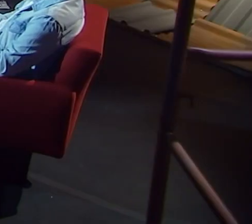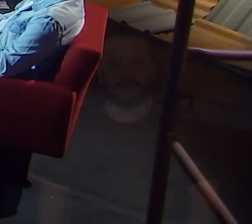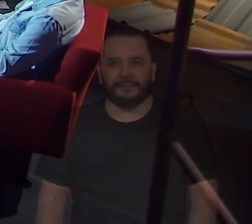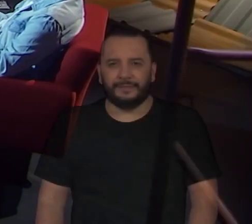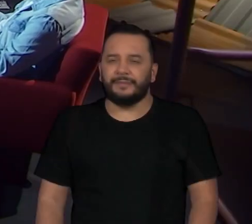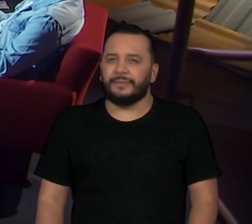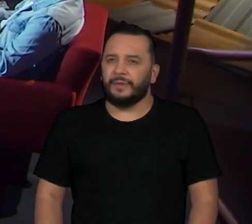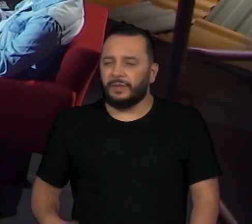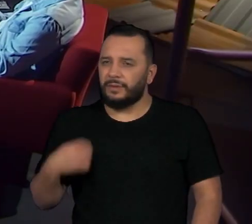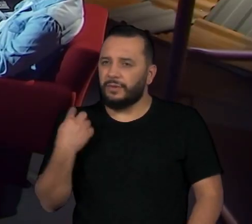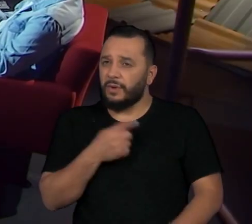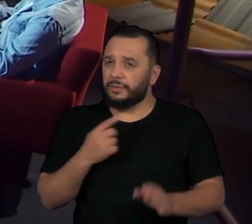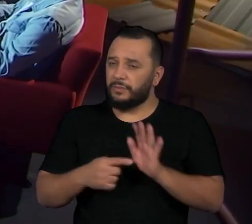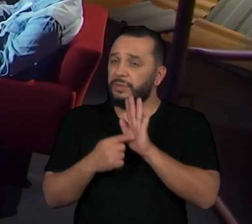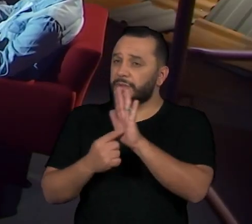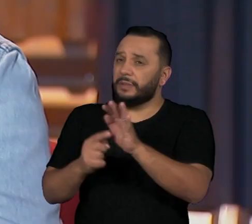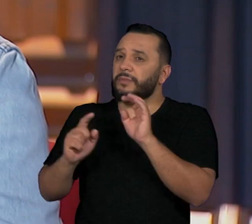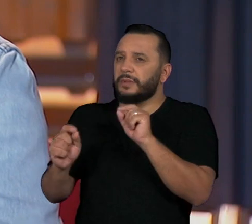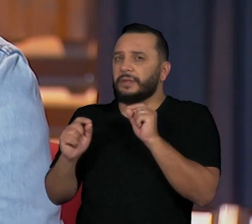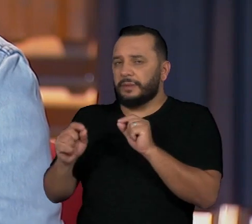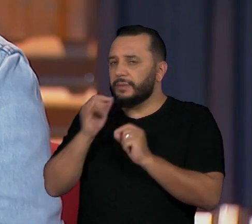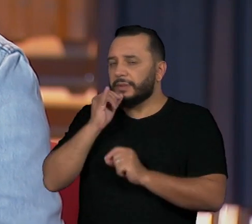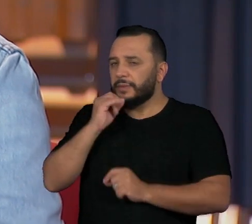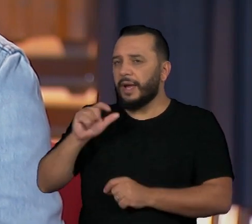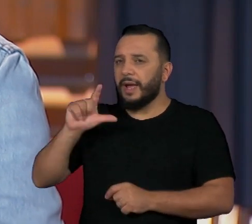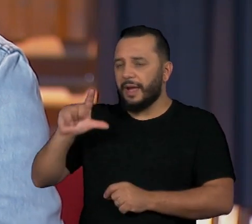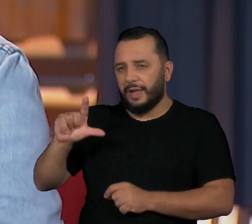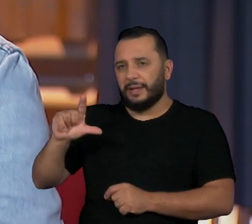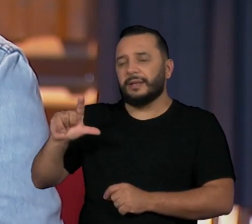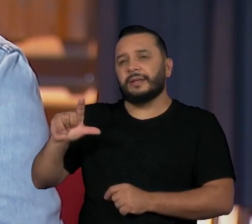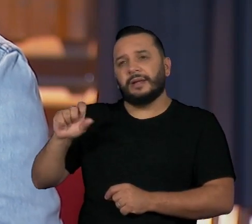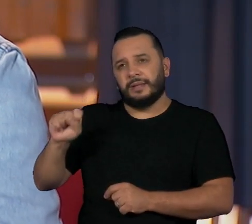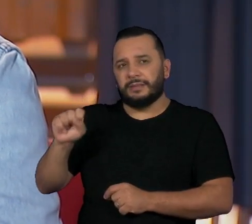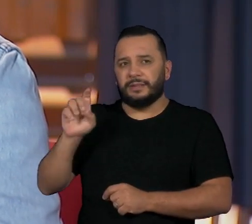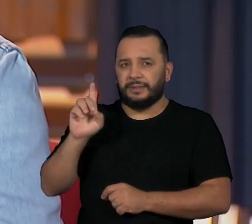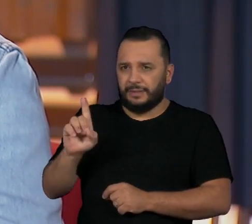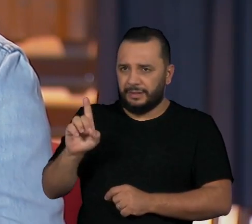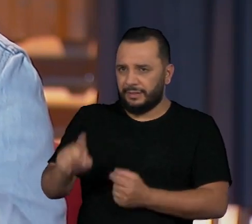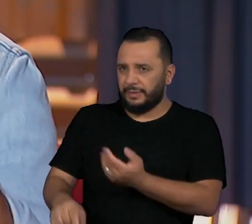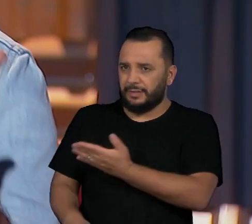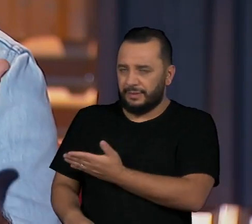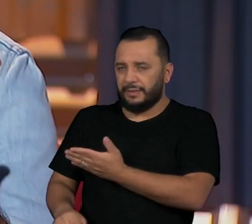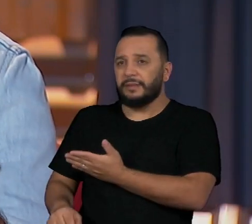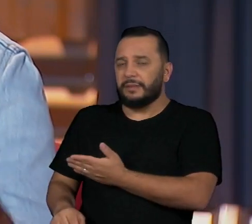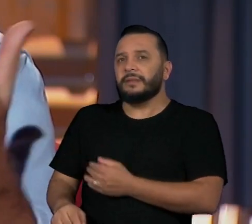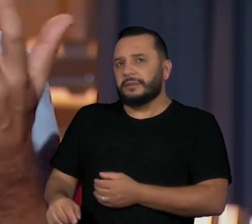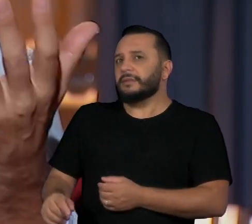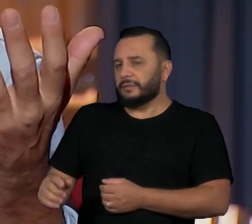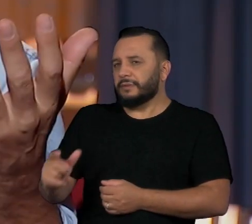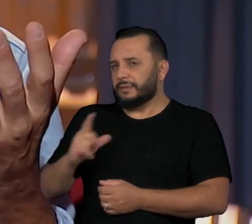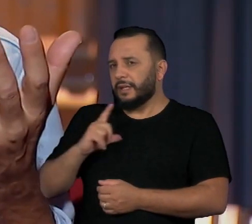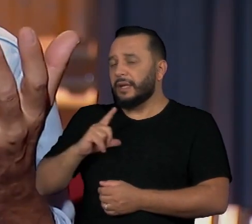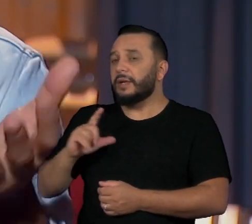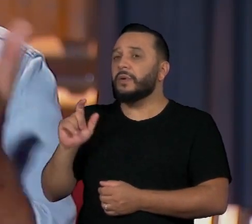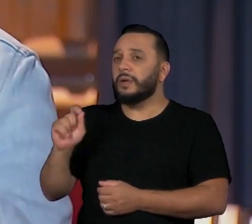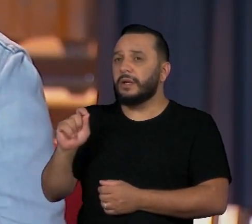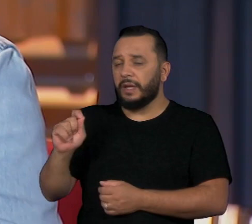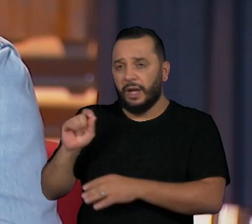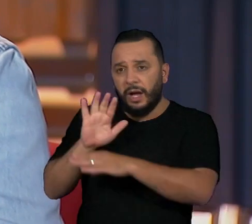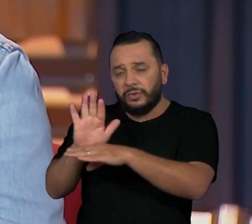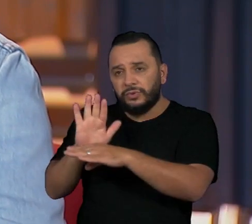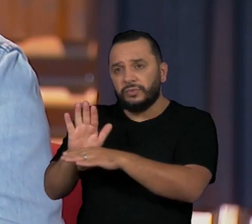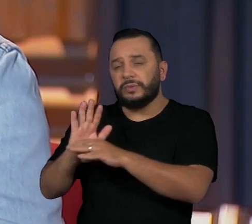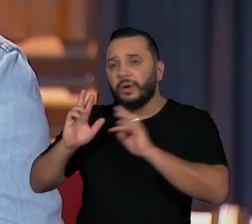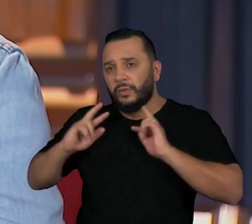Mostrando que substâncias psicodélicas, por exemplo, o LSD, produzem um grande ganho cognitivo, tanto em seres humanos